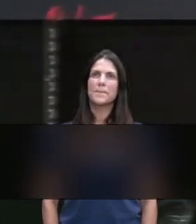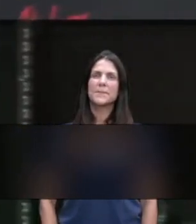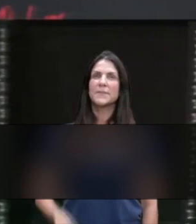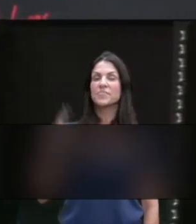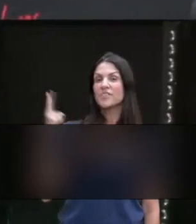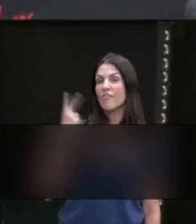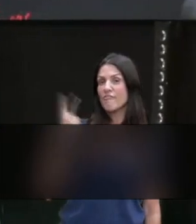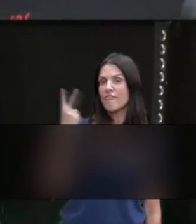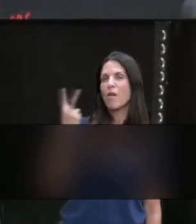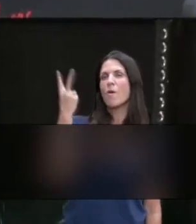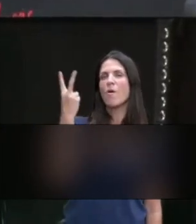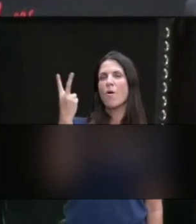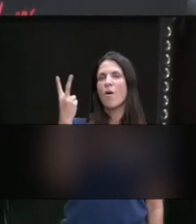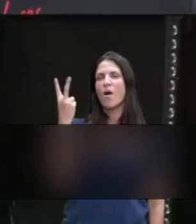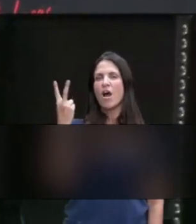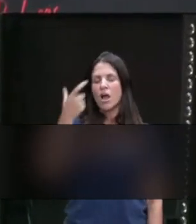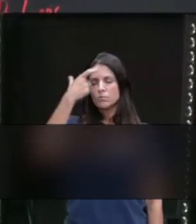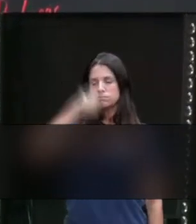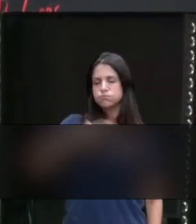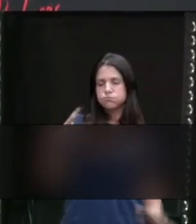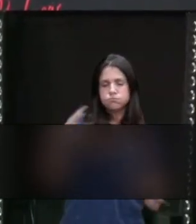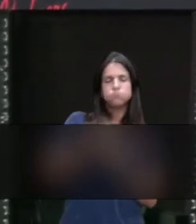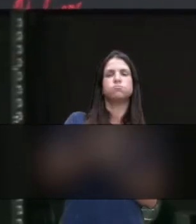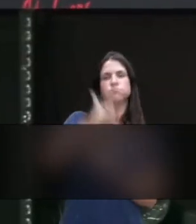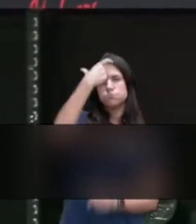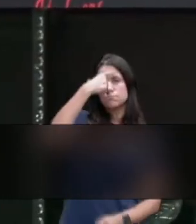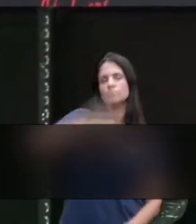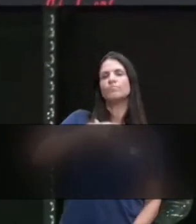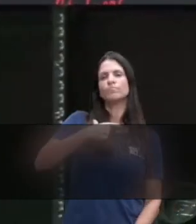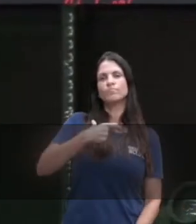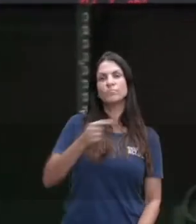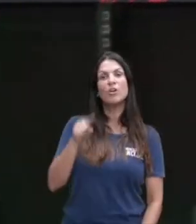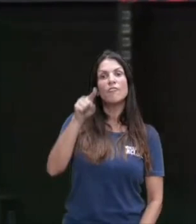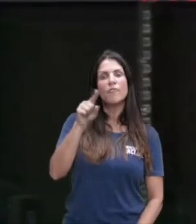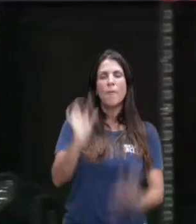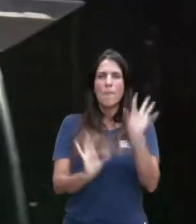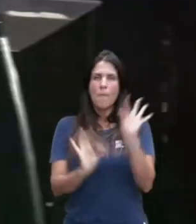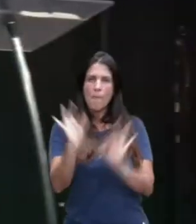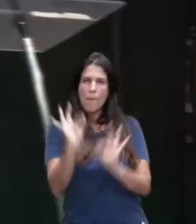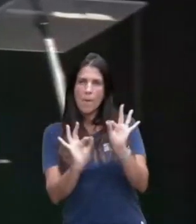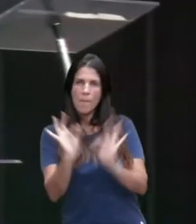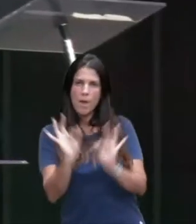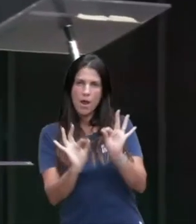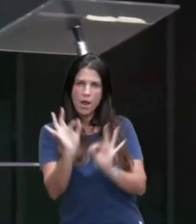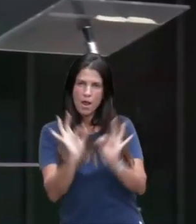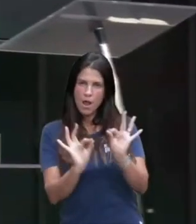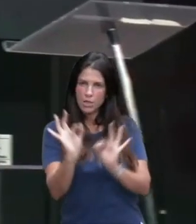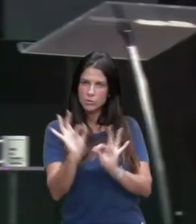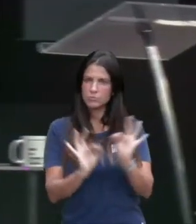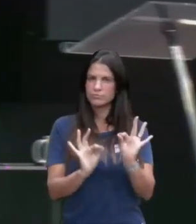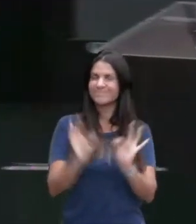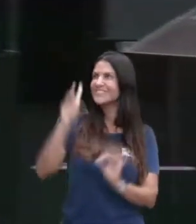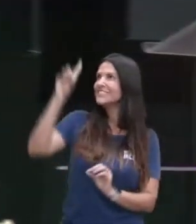O valor é o quanto você vale você foi configurado numa linha de produção